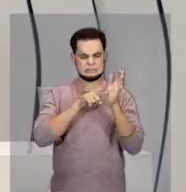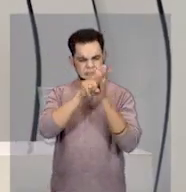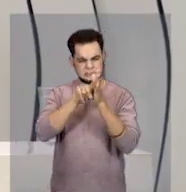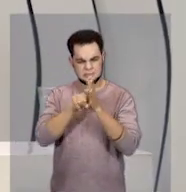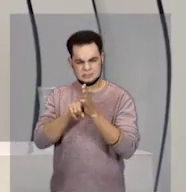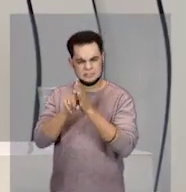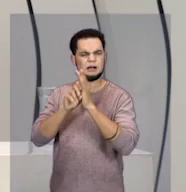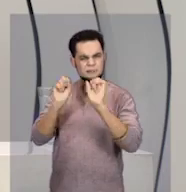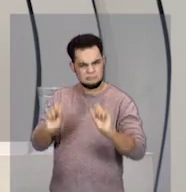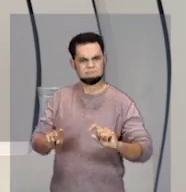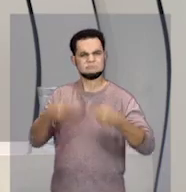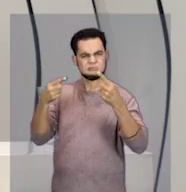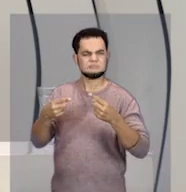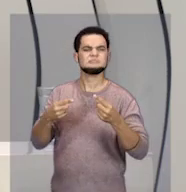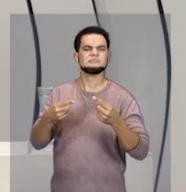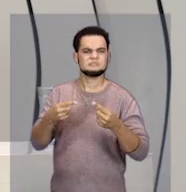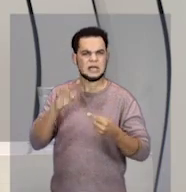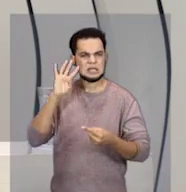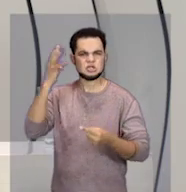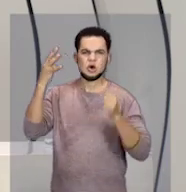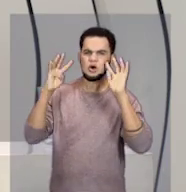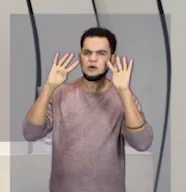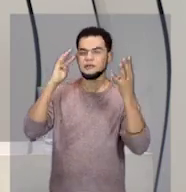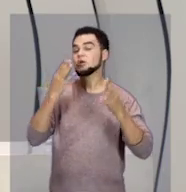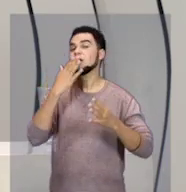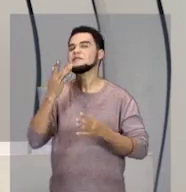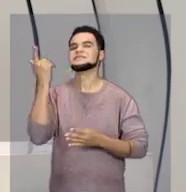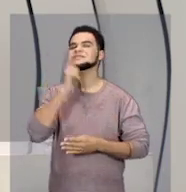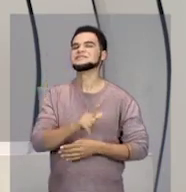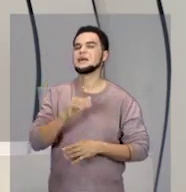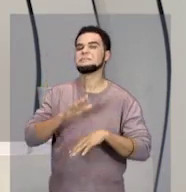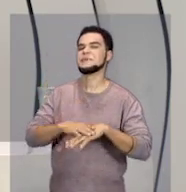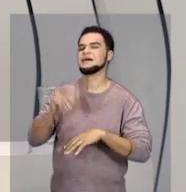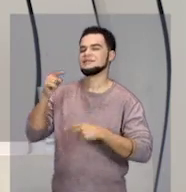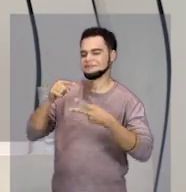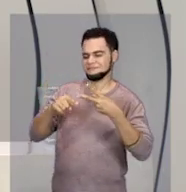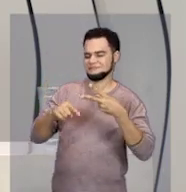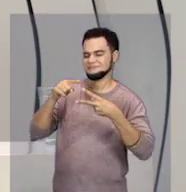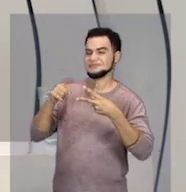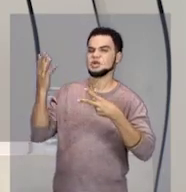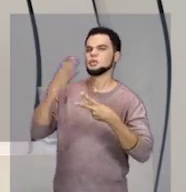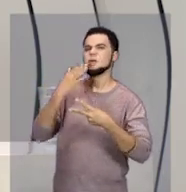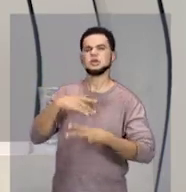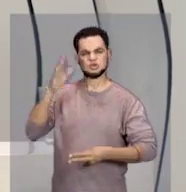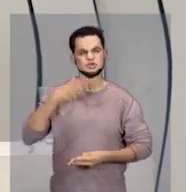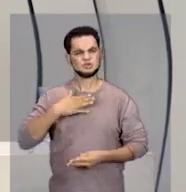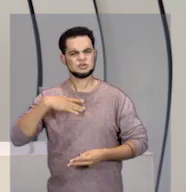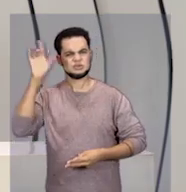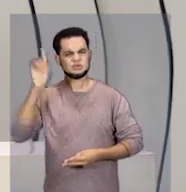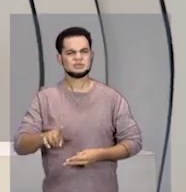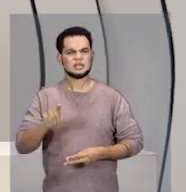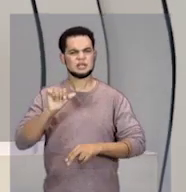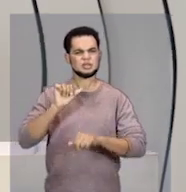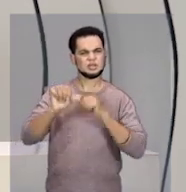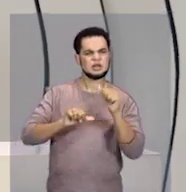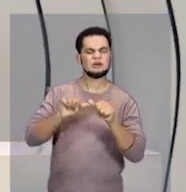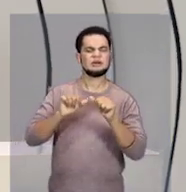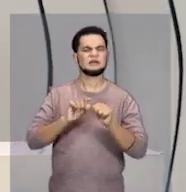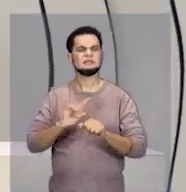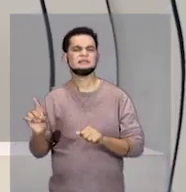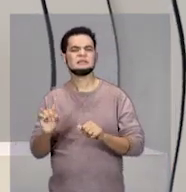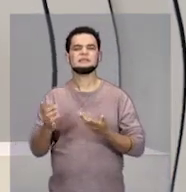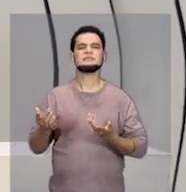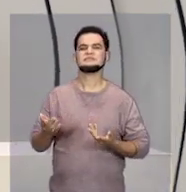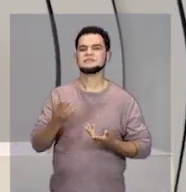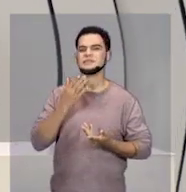deve procurar, o que deve fazer, o que pode cobrar, até onde vai seu direito, até onde vai o dever